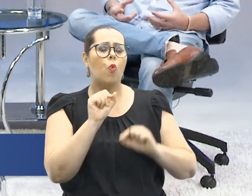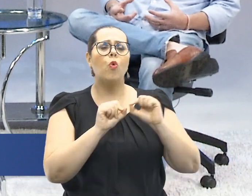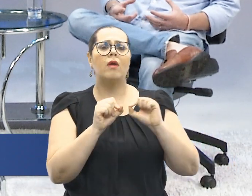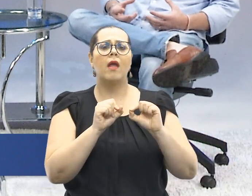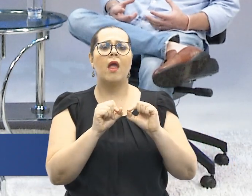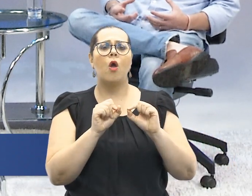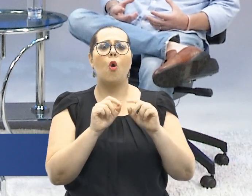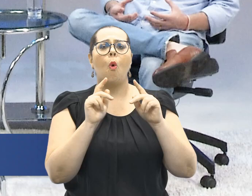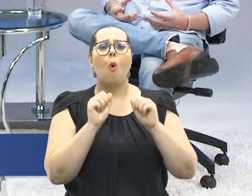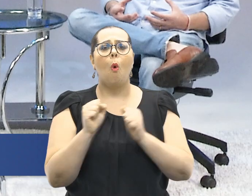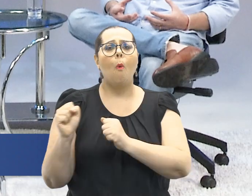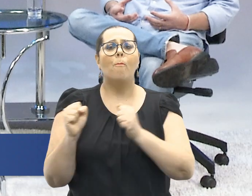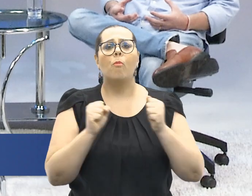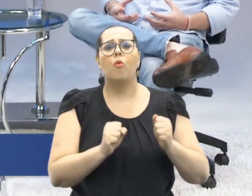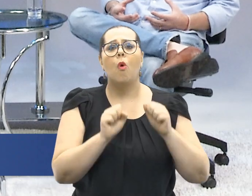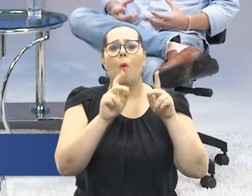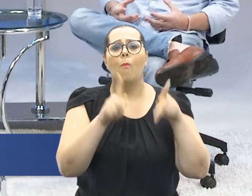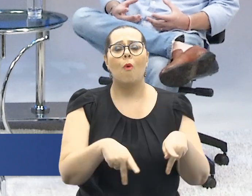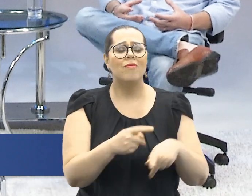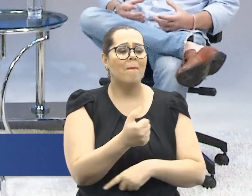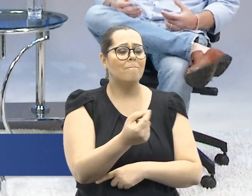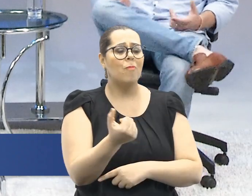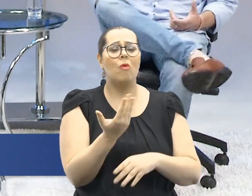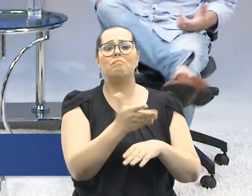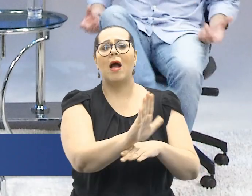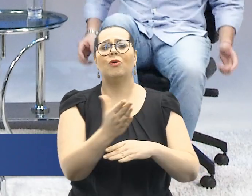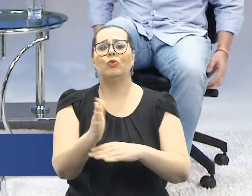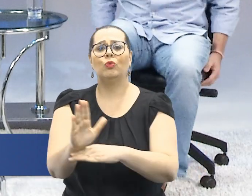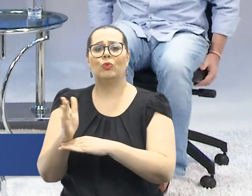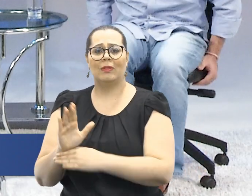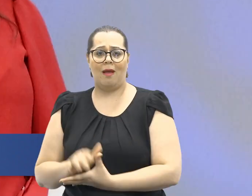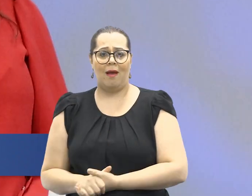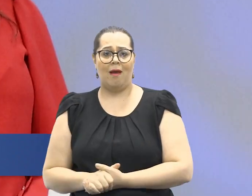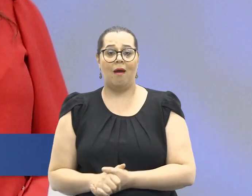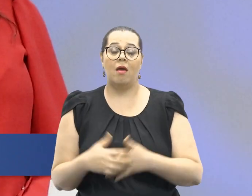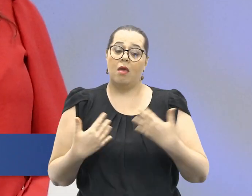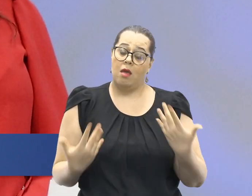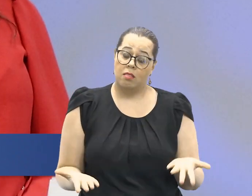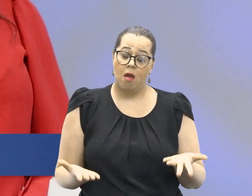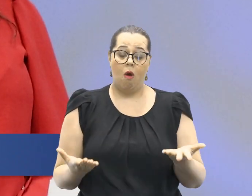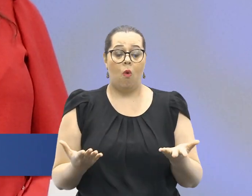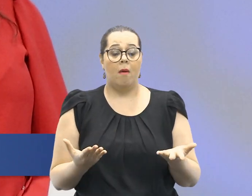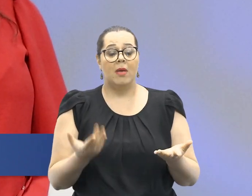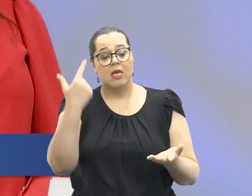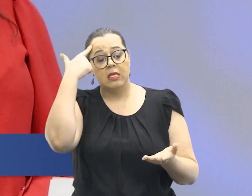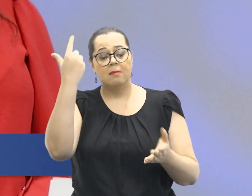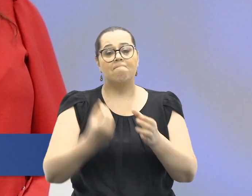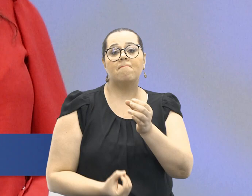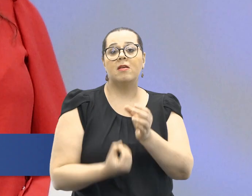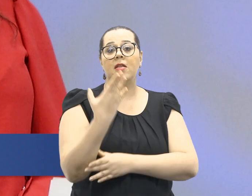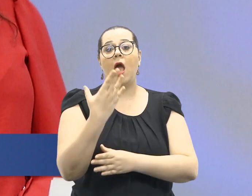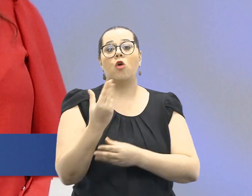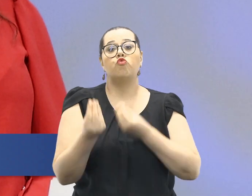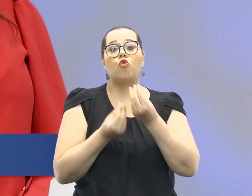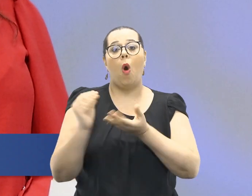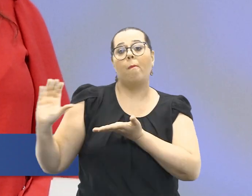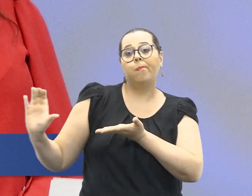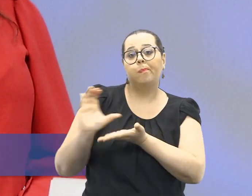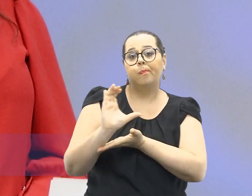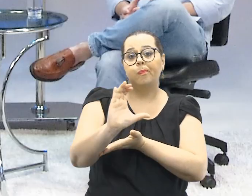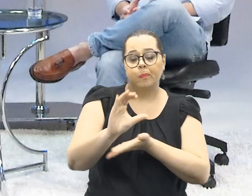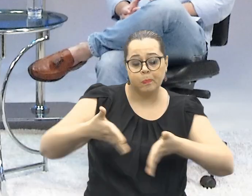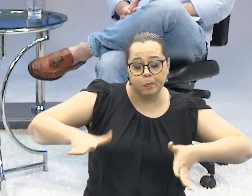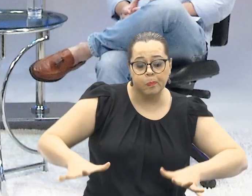ferramentas, poucos instrumentos para ajudar. Então, a gente instituir essas políticas públicas para o fomento do